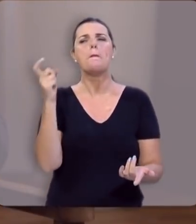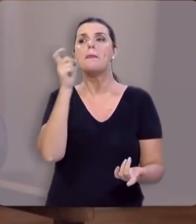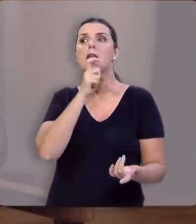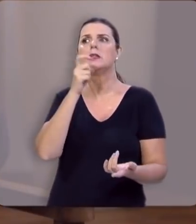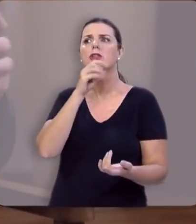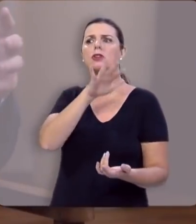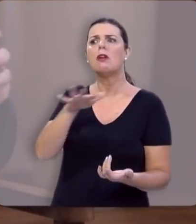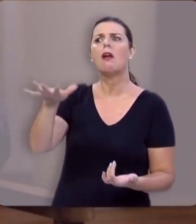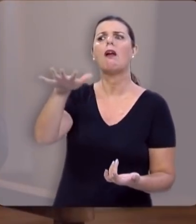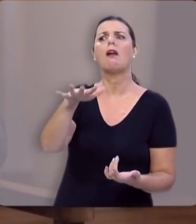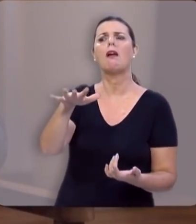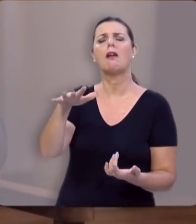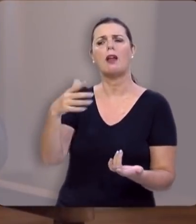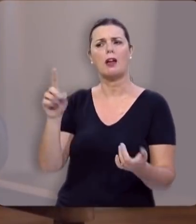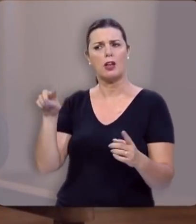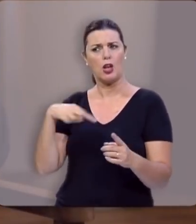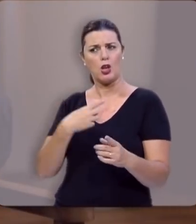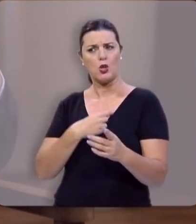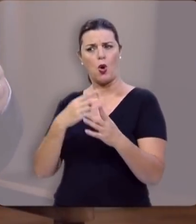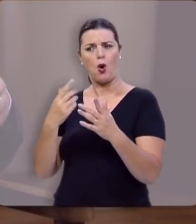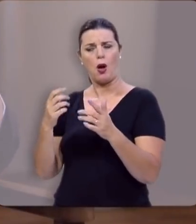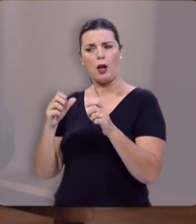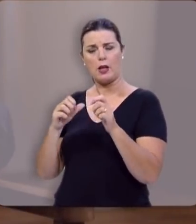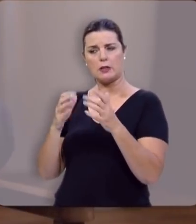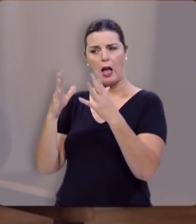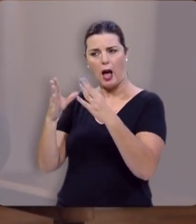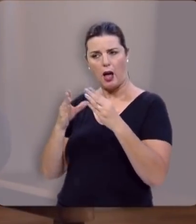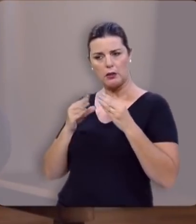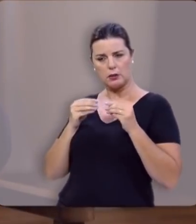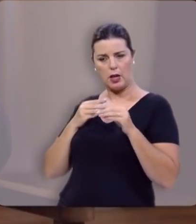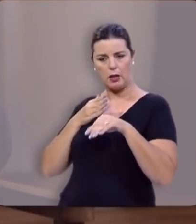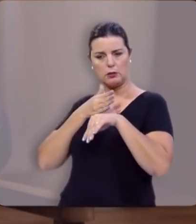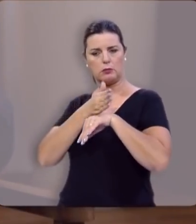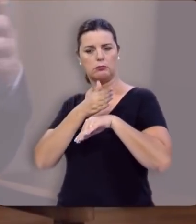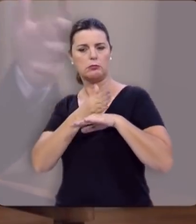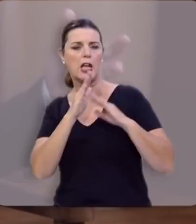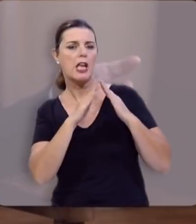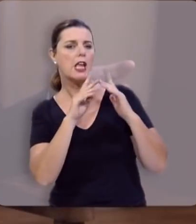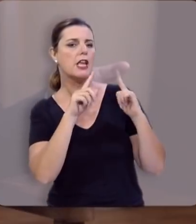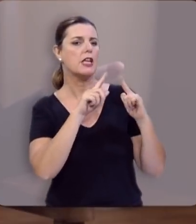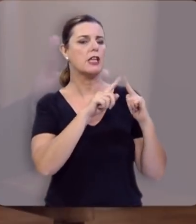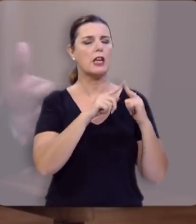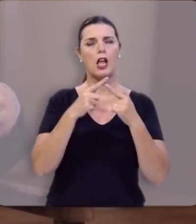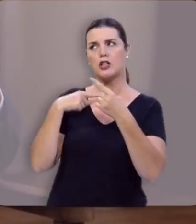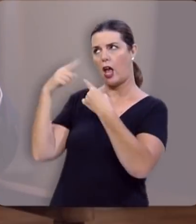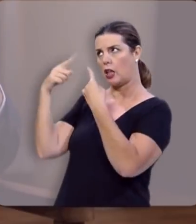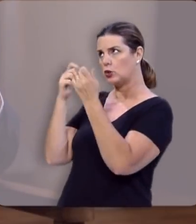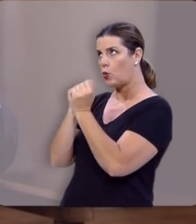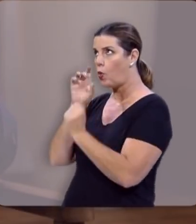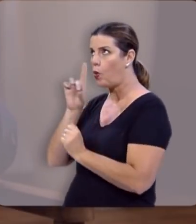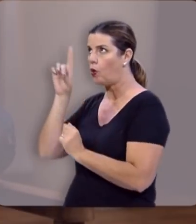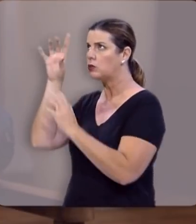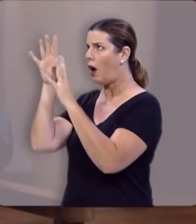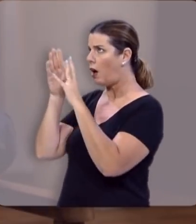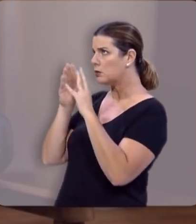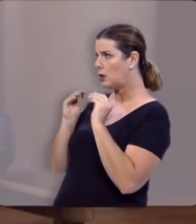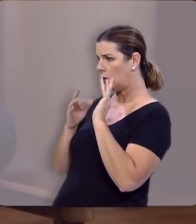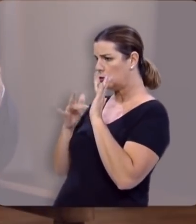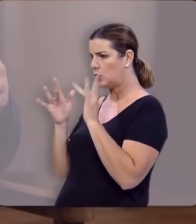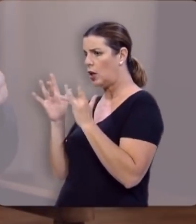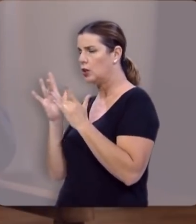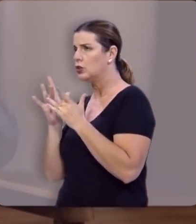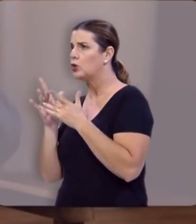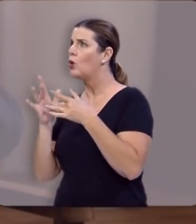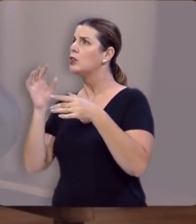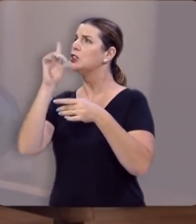aí de que no momento em que nós passarmos a frequentar uma igreja, nos relacionarmos com Deus e principalmente contribuir